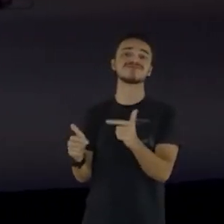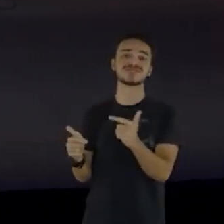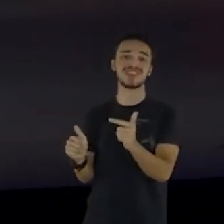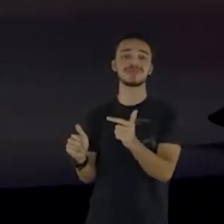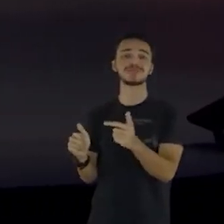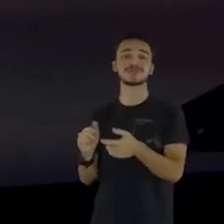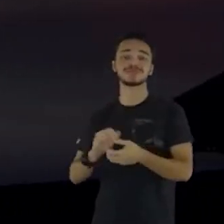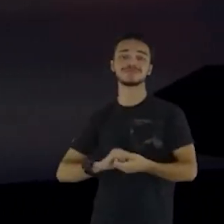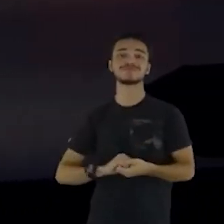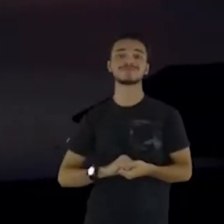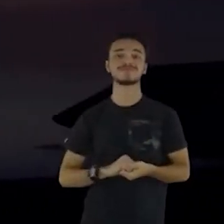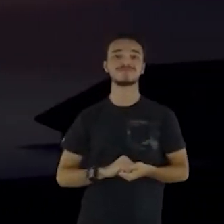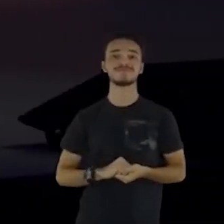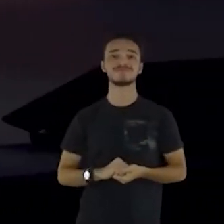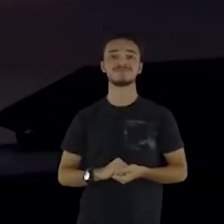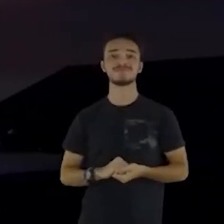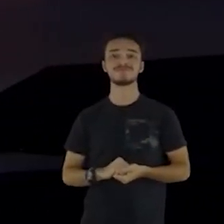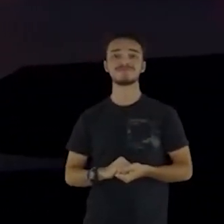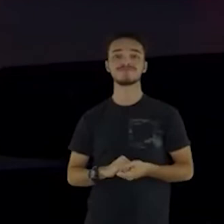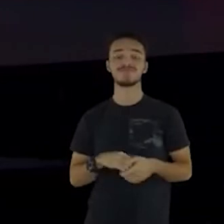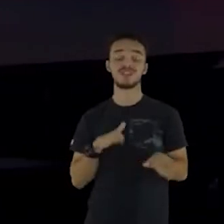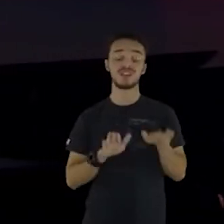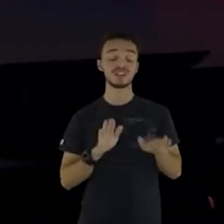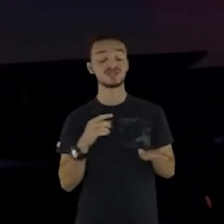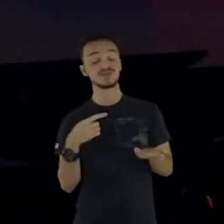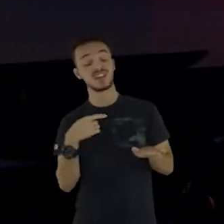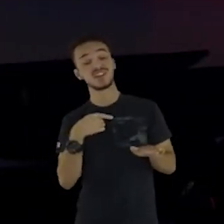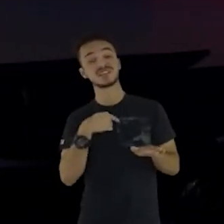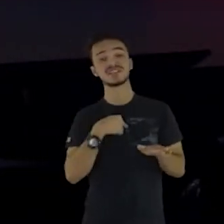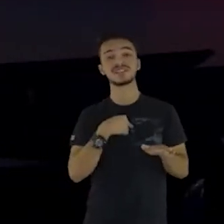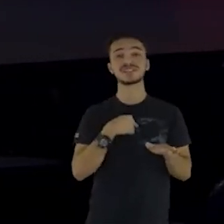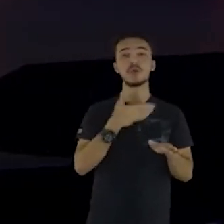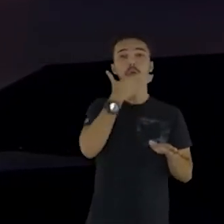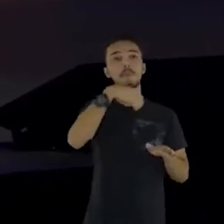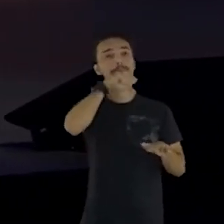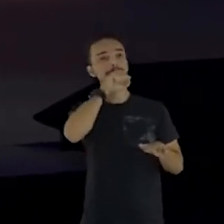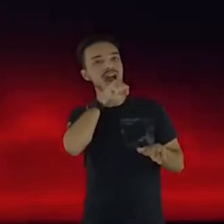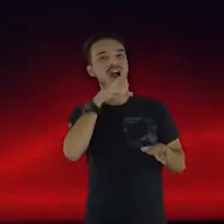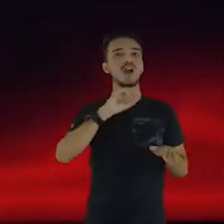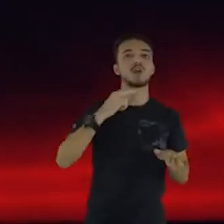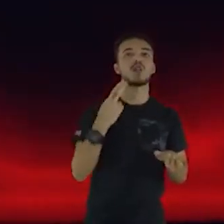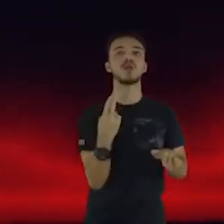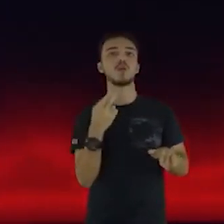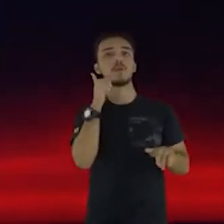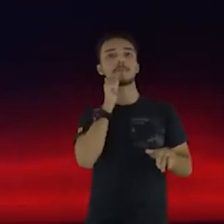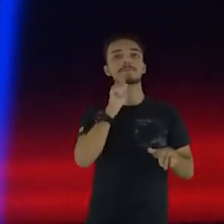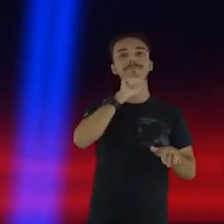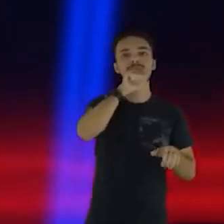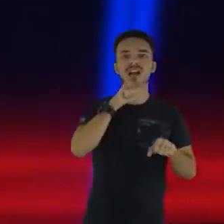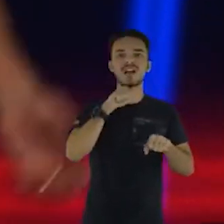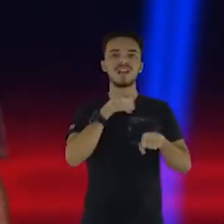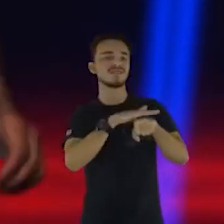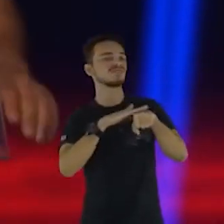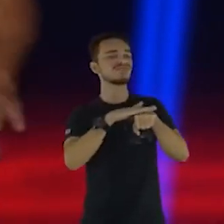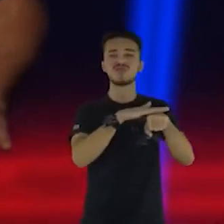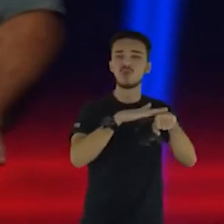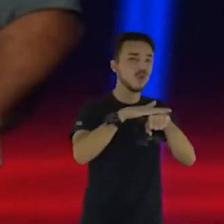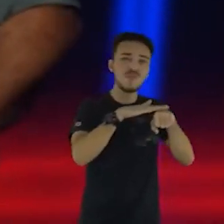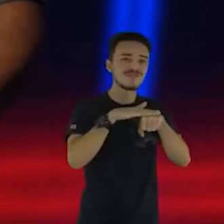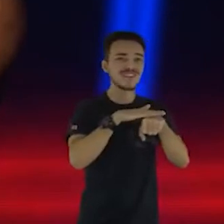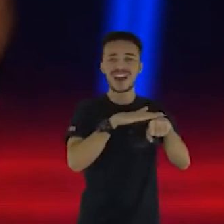pastor? Só porque eu não converso com meu pai, só porque eu não converso com a minha mãe, só porque eu não gosto do meu irmão, só porque não sei o quê,